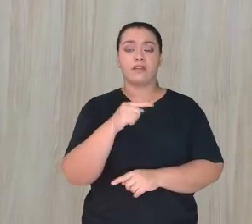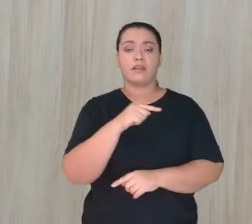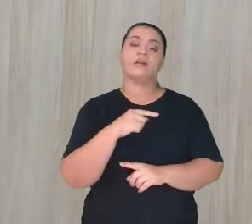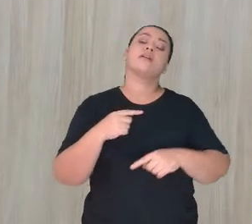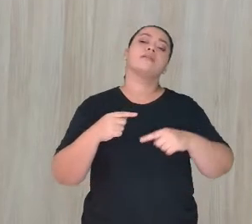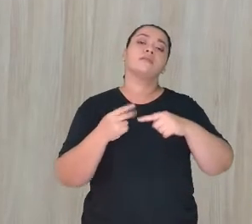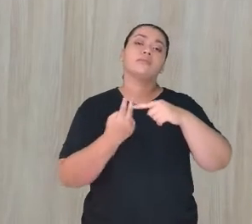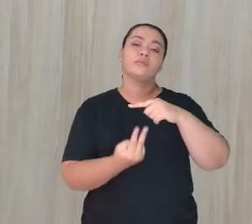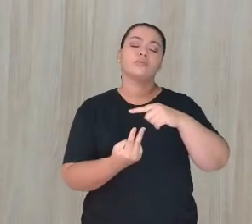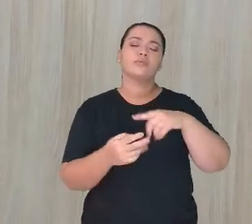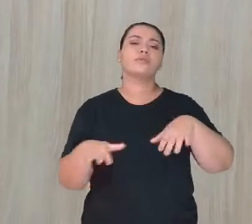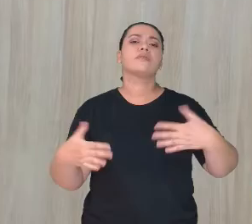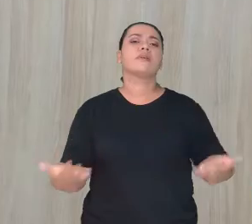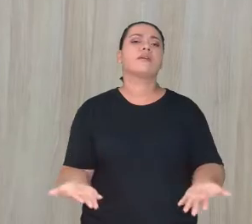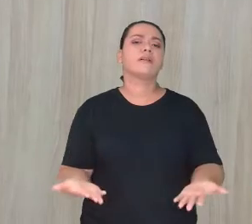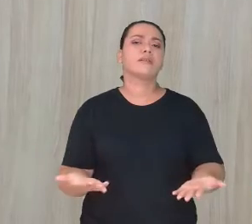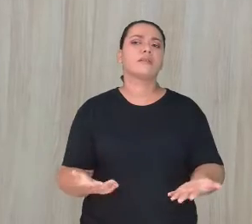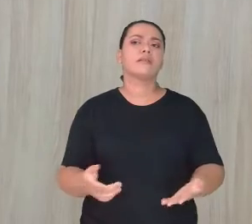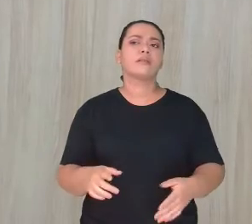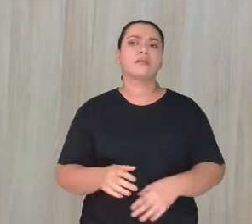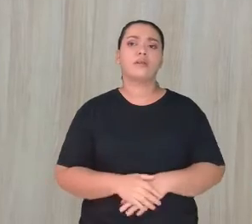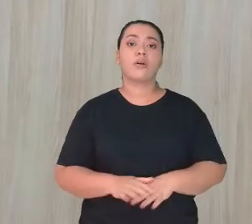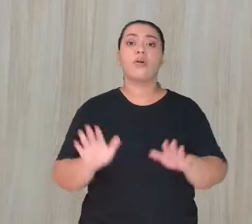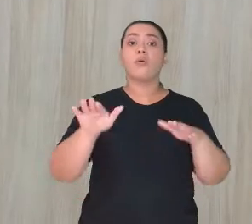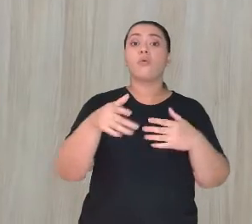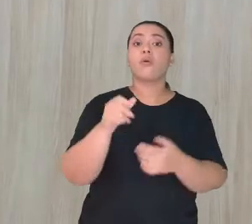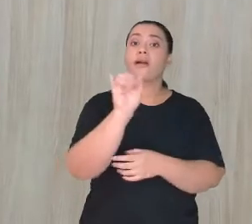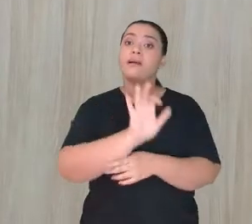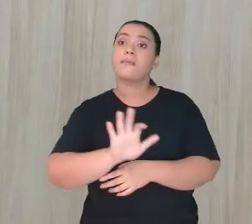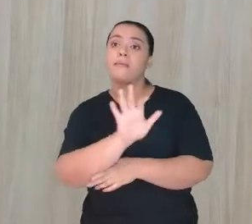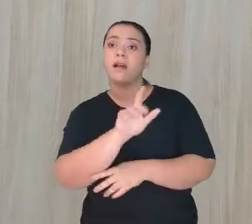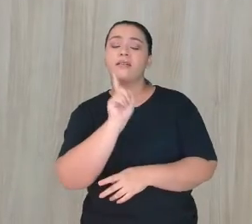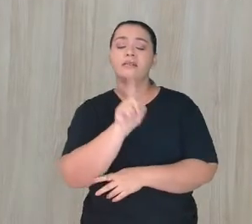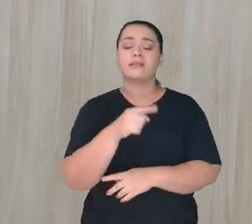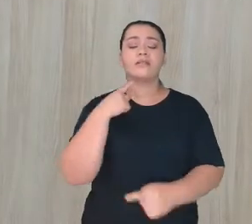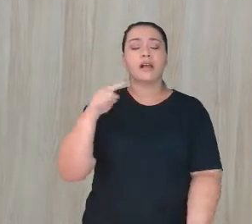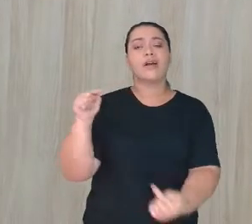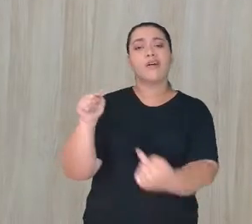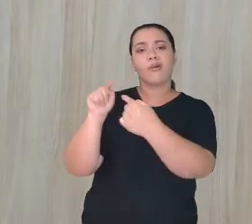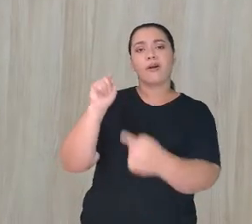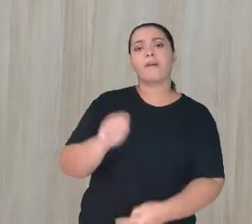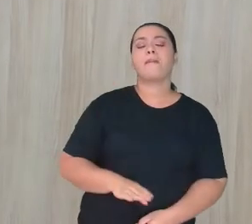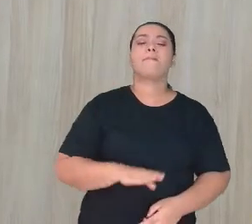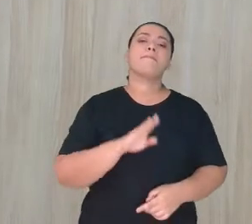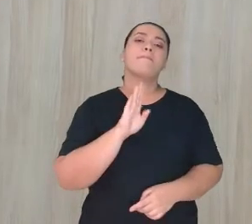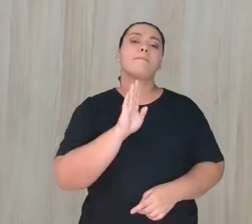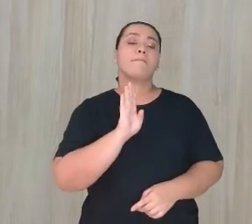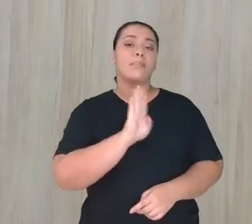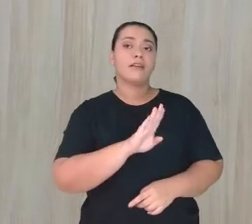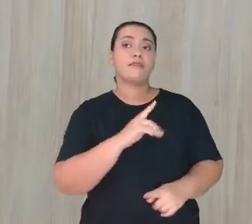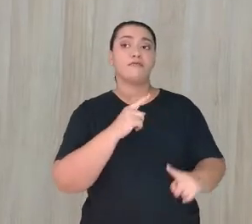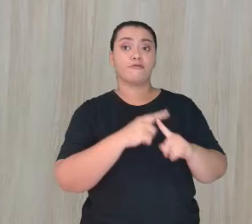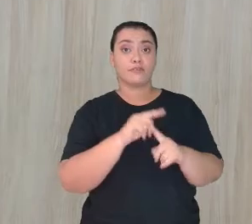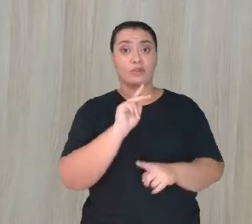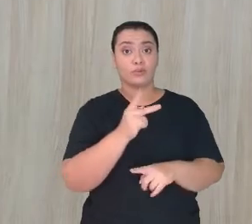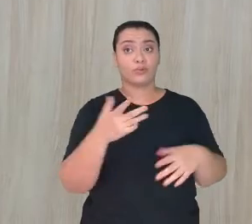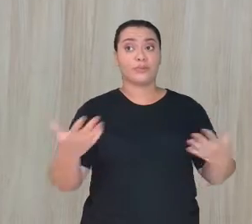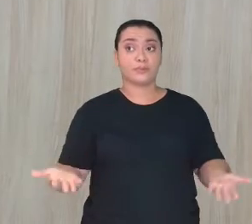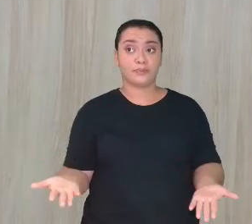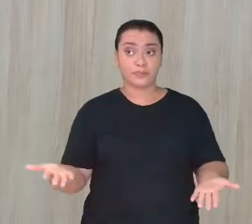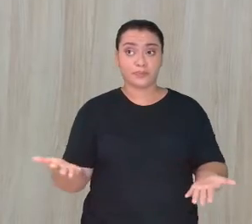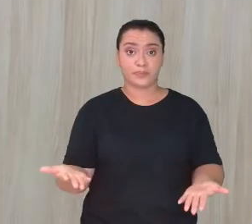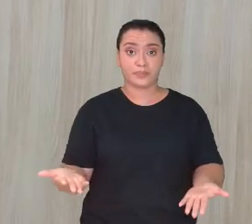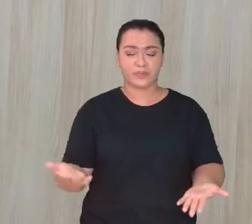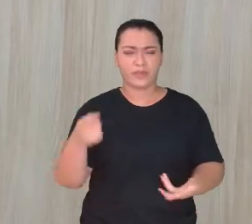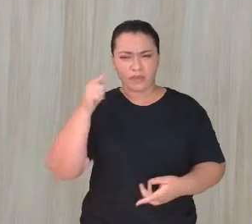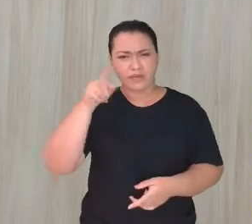2? Que figura é base vezes altura? Que figura é o lado ao quadrado? E aí, como é que a gente vai desenvolver isso? Você